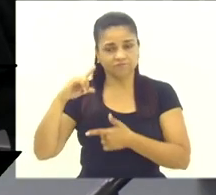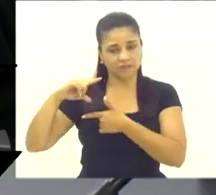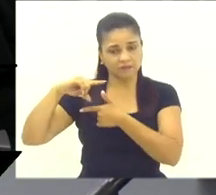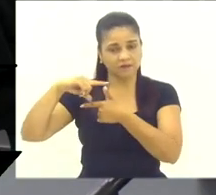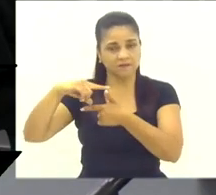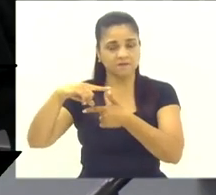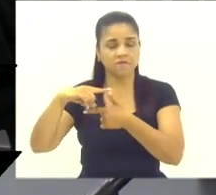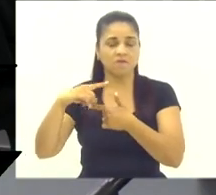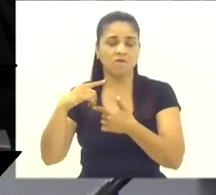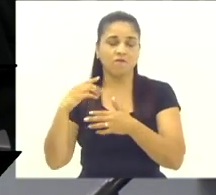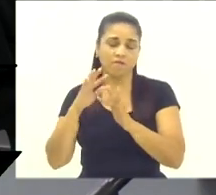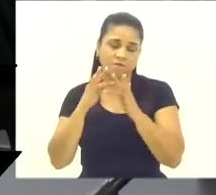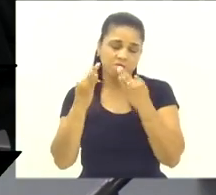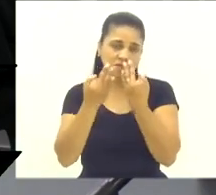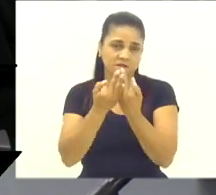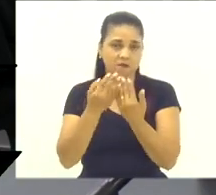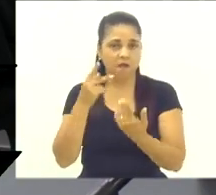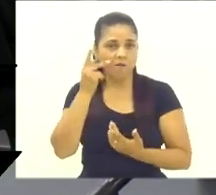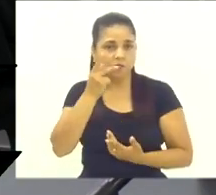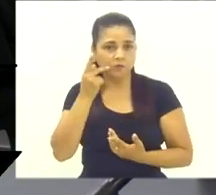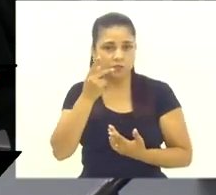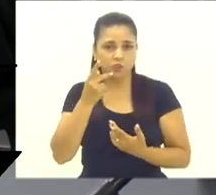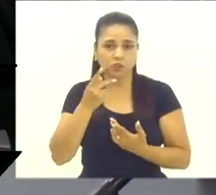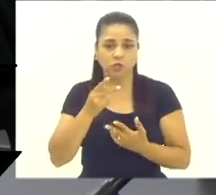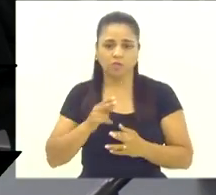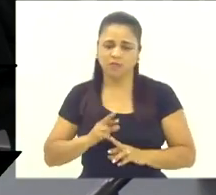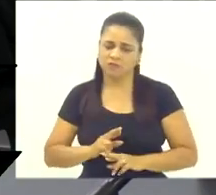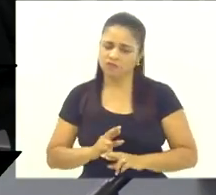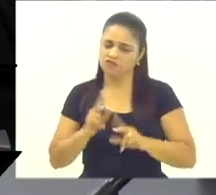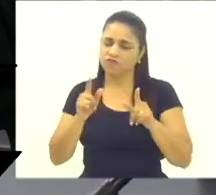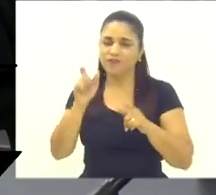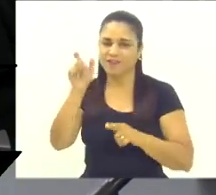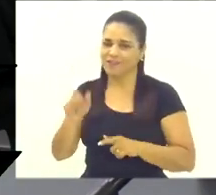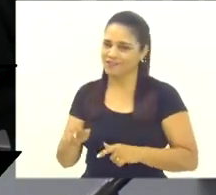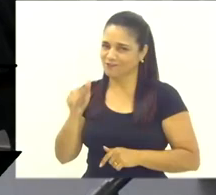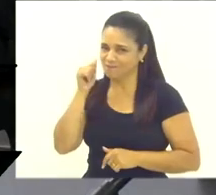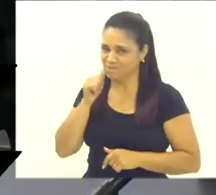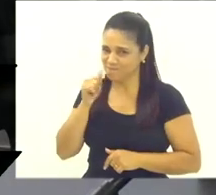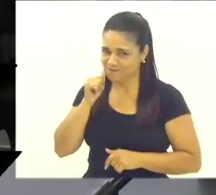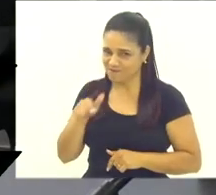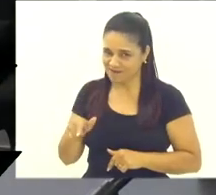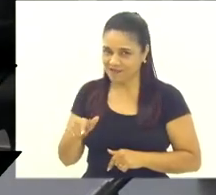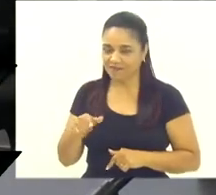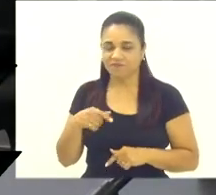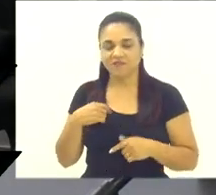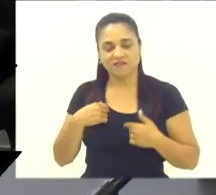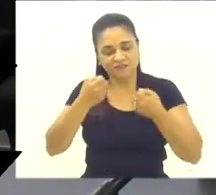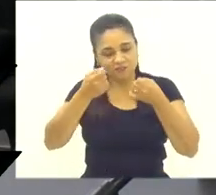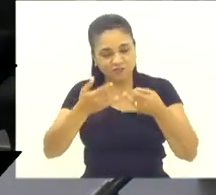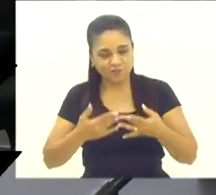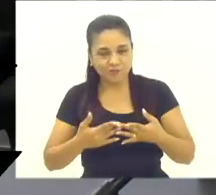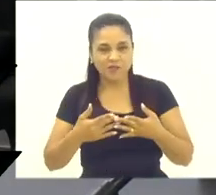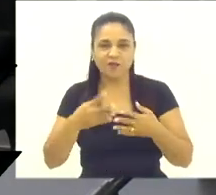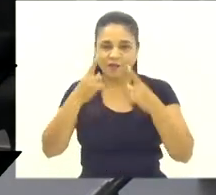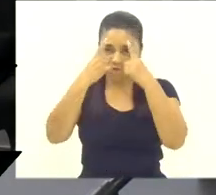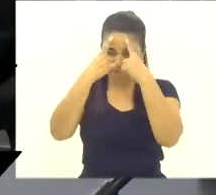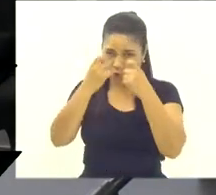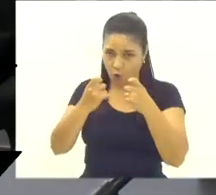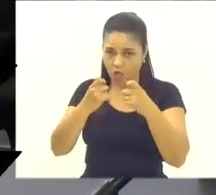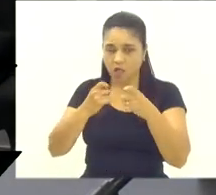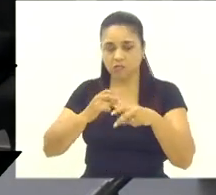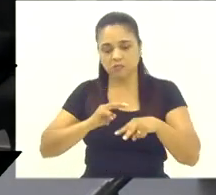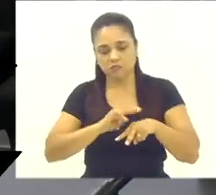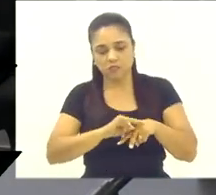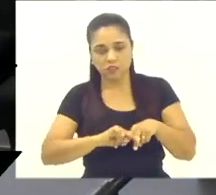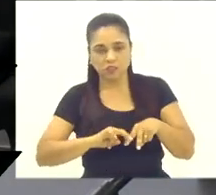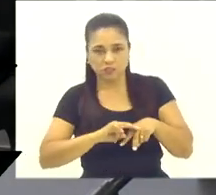tradição política familiar mas nunca é da mesma forma né por isso que a gente fala que tem essa intersecção entre a questão da violência de gênero